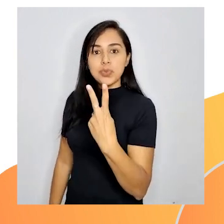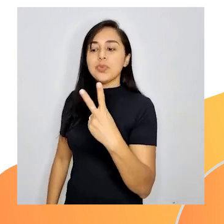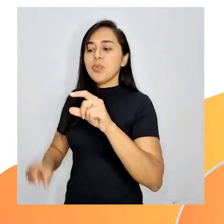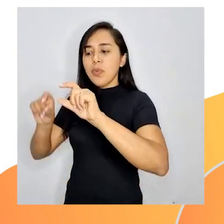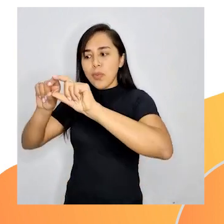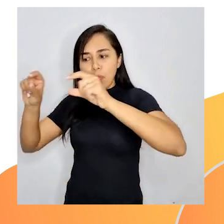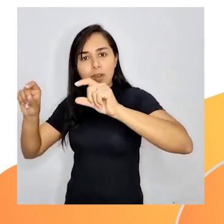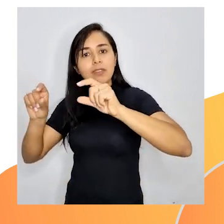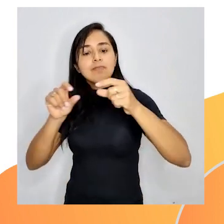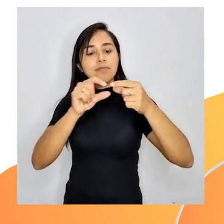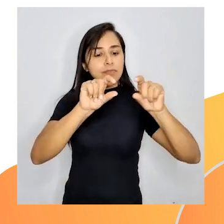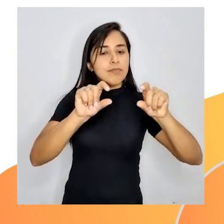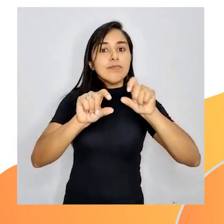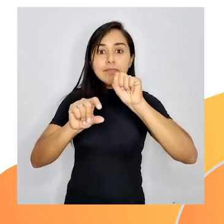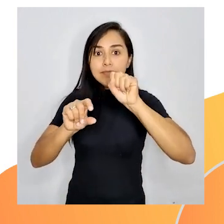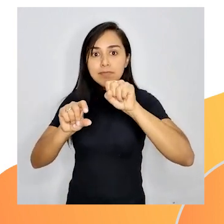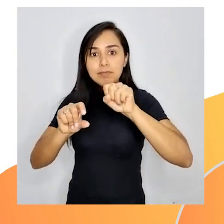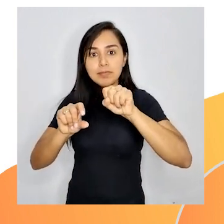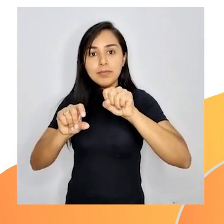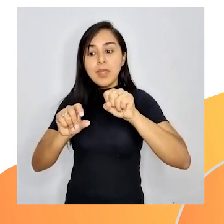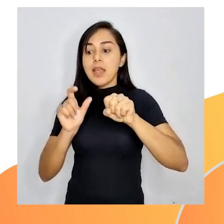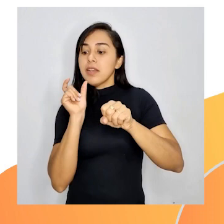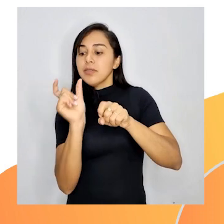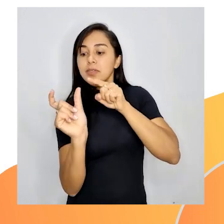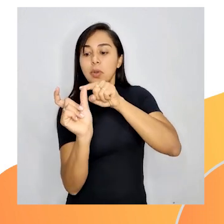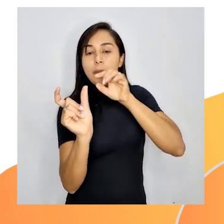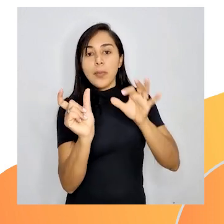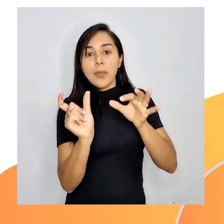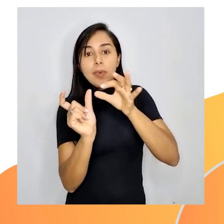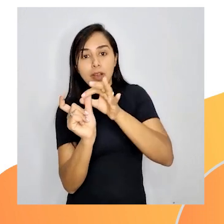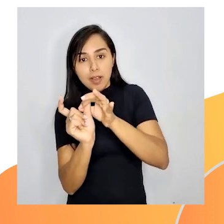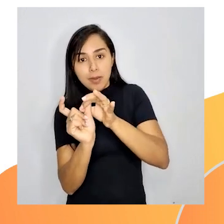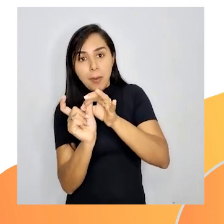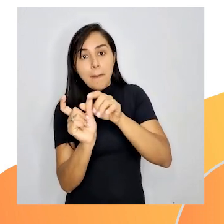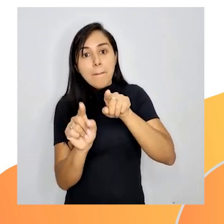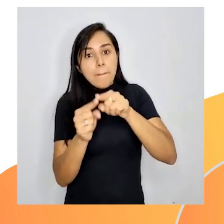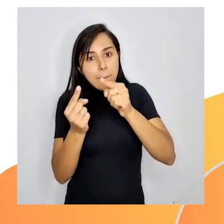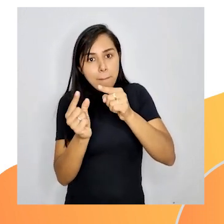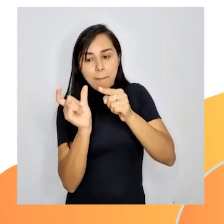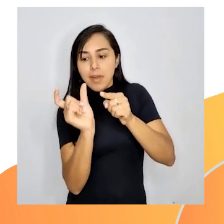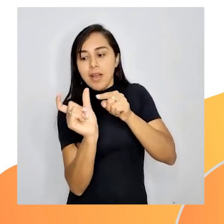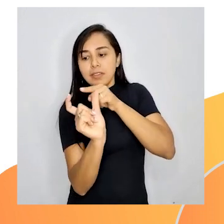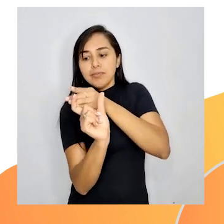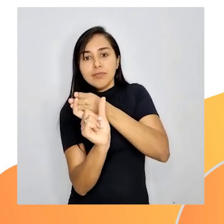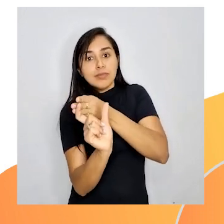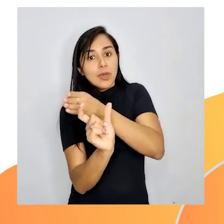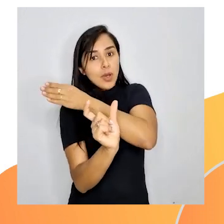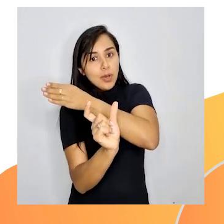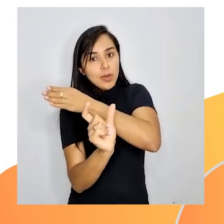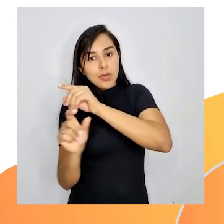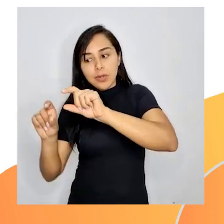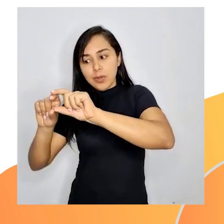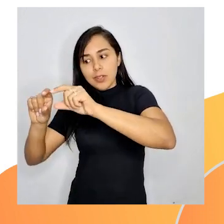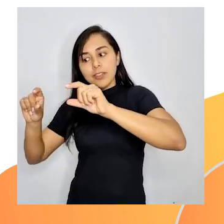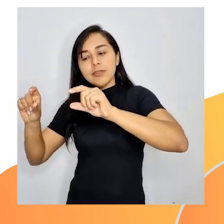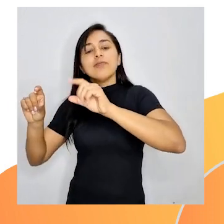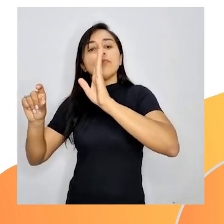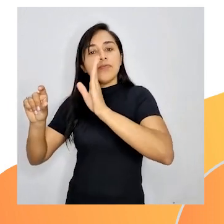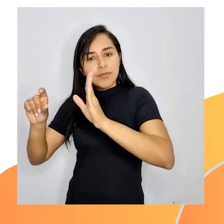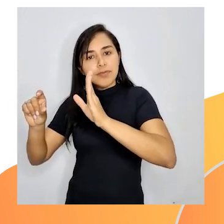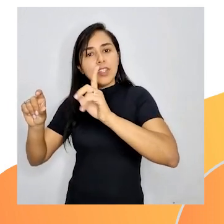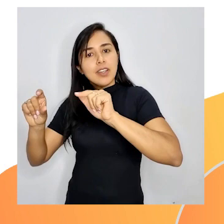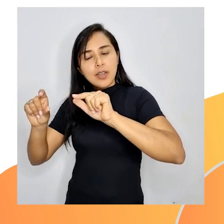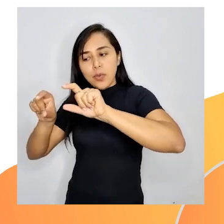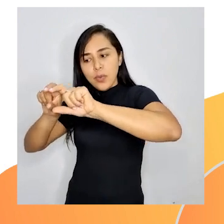são chamados de conjunções, mas elas possuem as estruturas básicas de uma oração, que são elas, sujeito